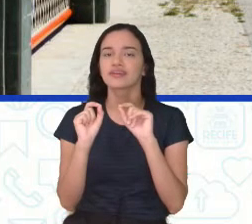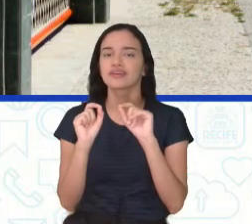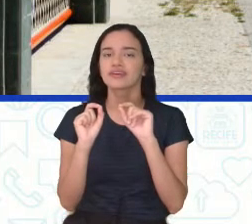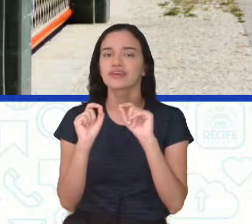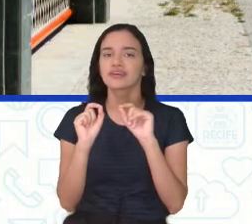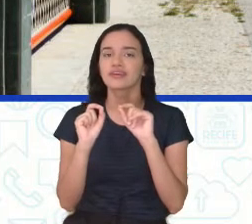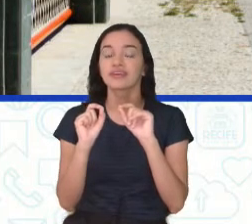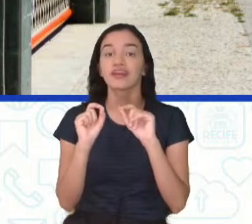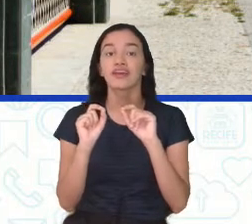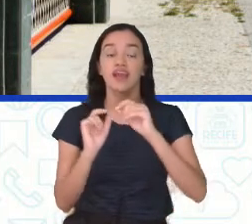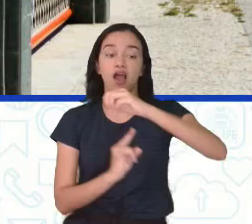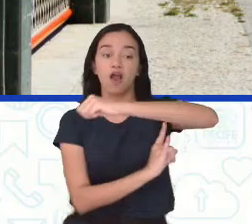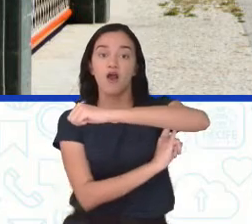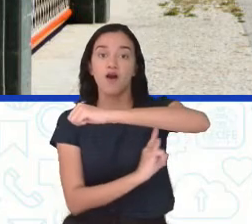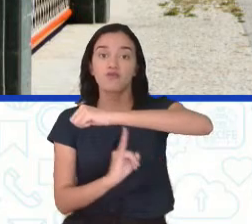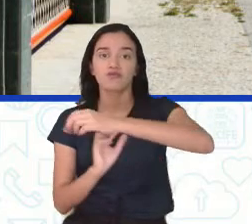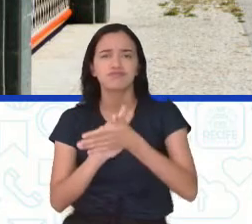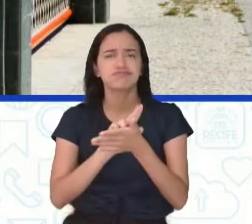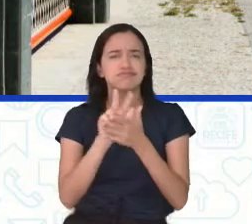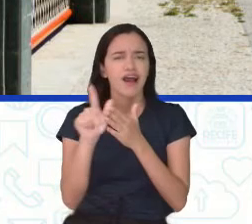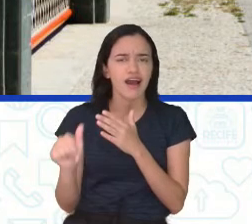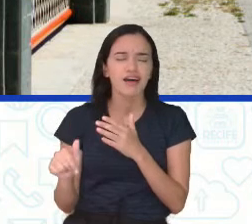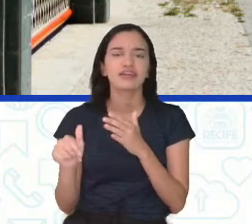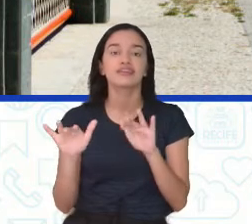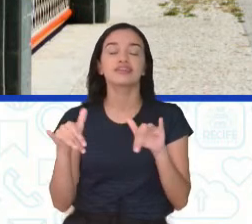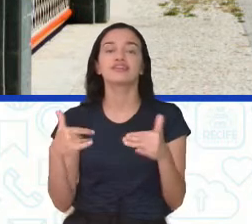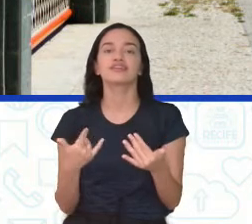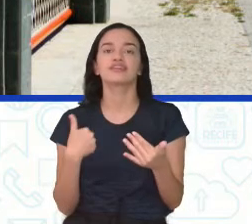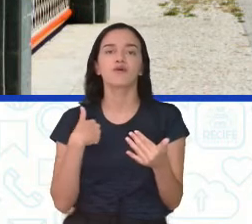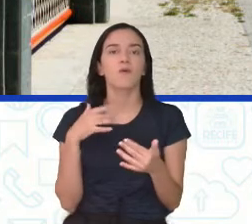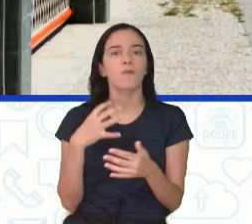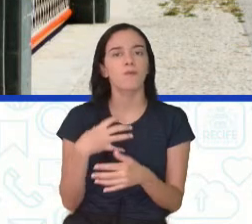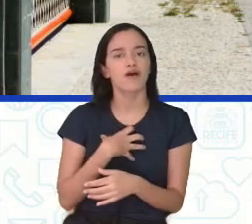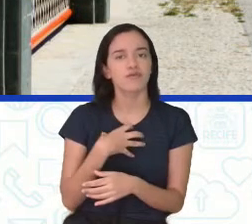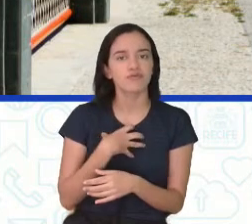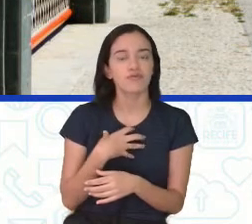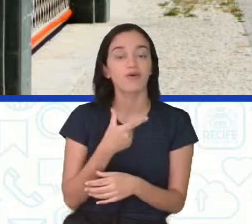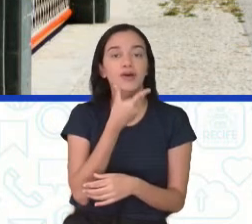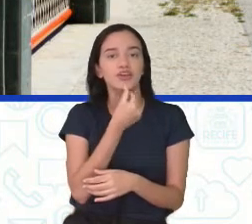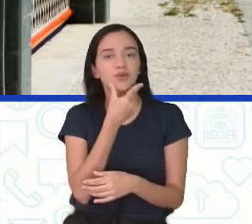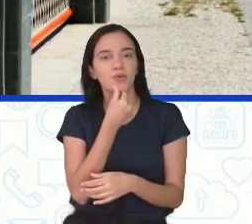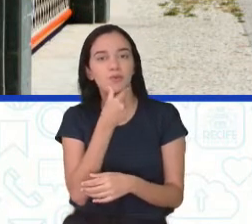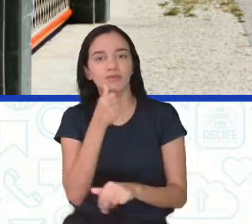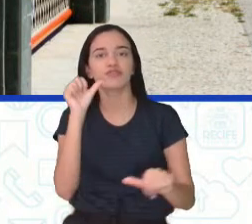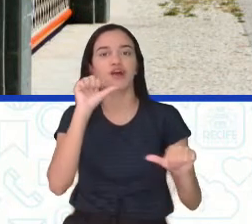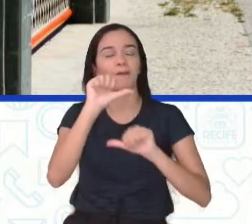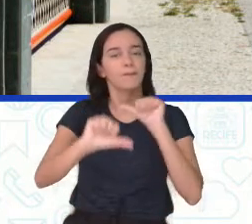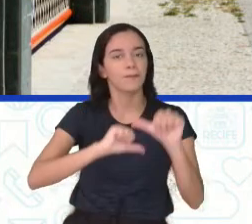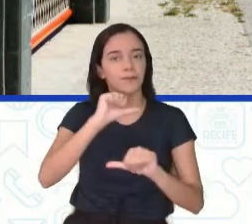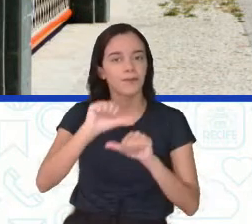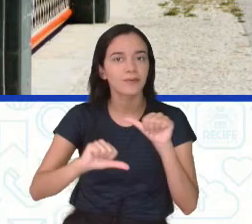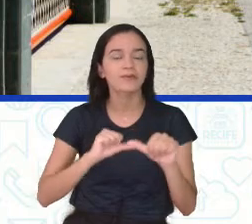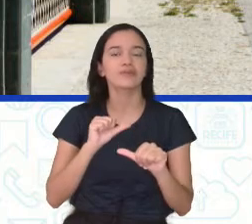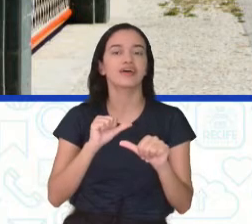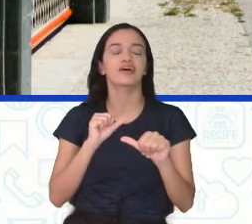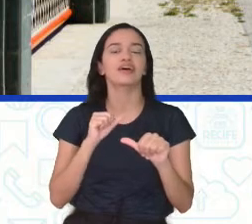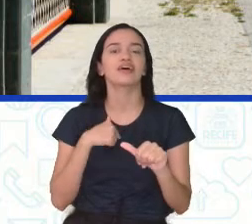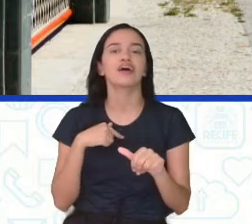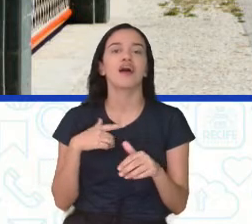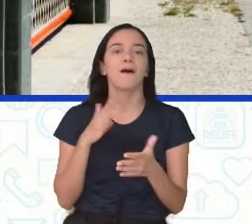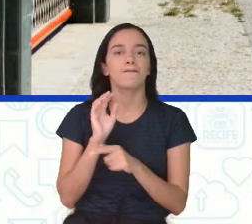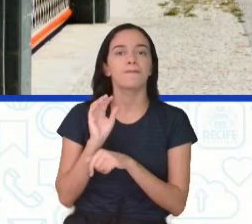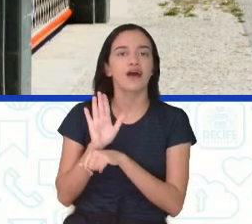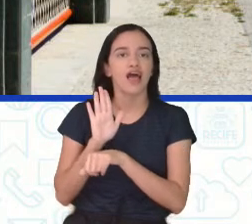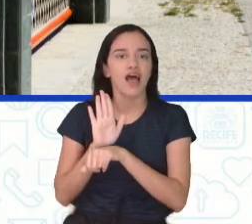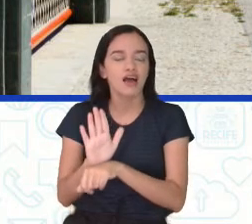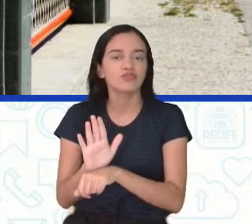a ponte, né? Várias pontes. Então a ponte já é uma forma em que o homem vai alterar a paisagem, justamente o quê? Para ajudar